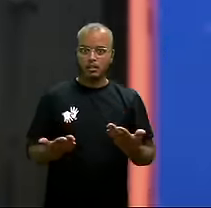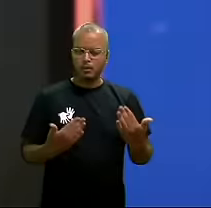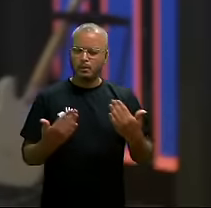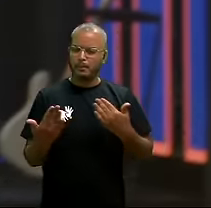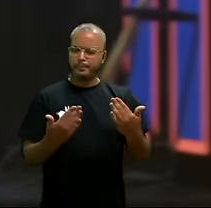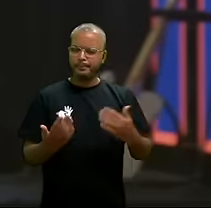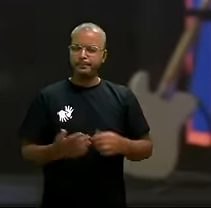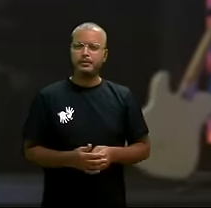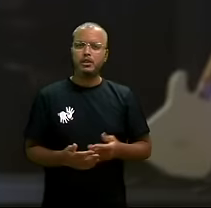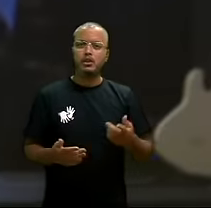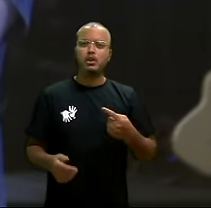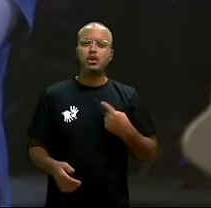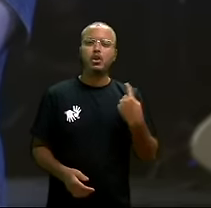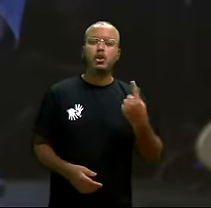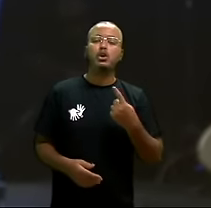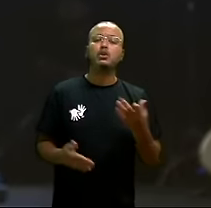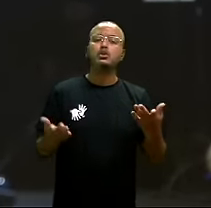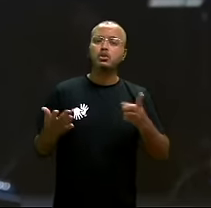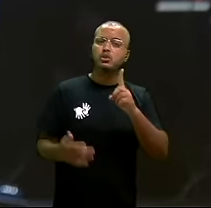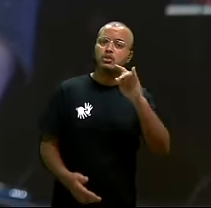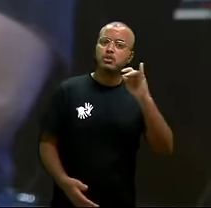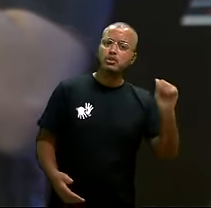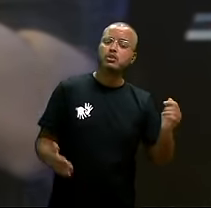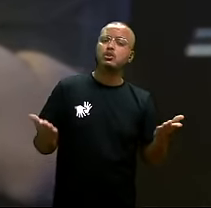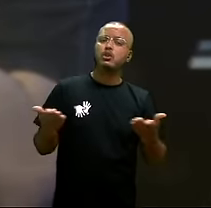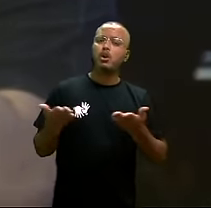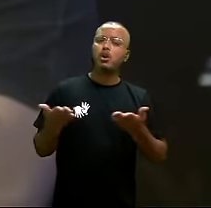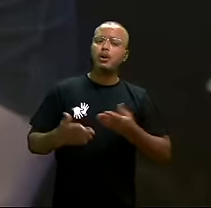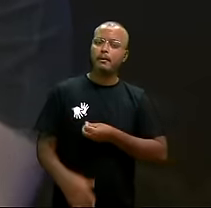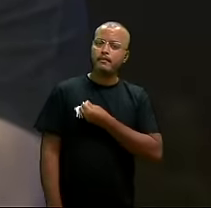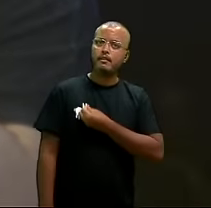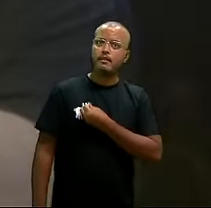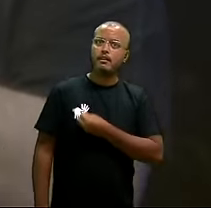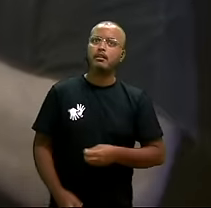Que dia você vai levar ela para jantar? Leva hoje.